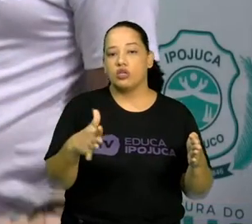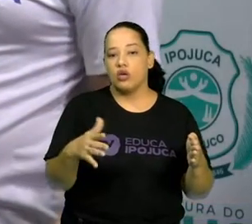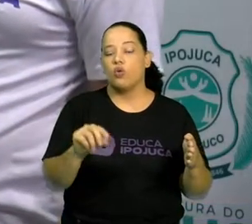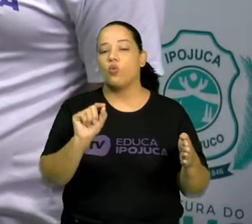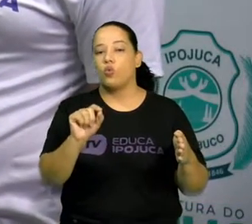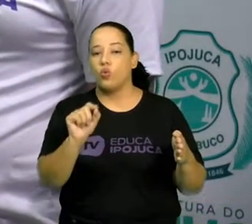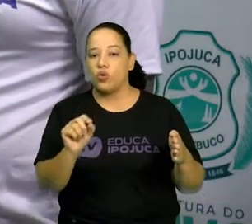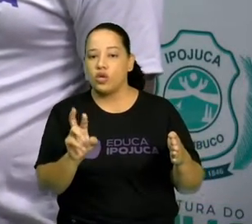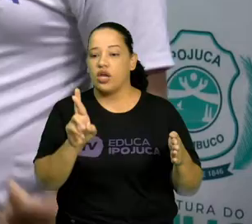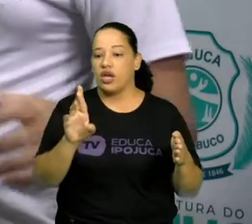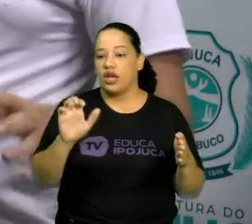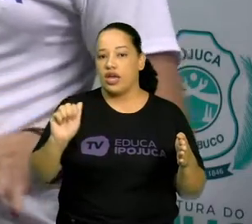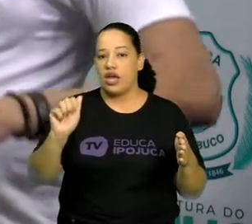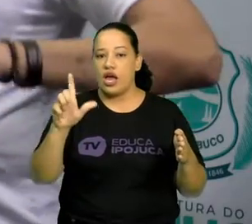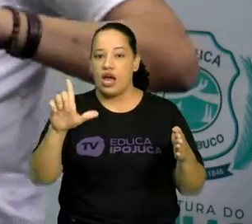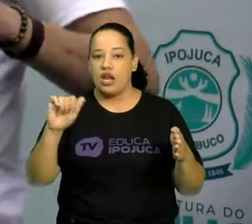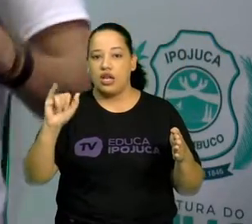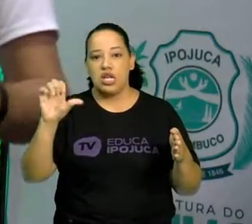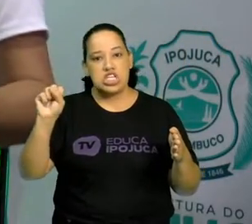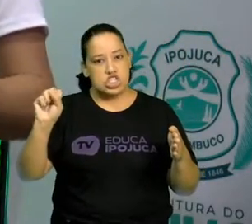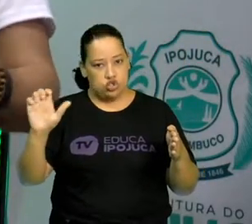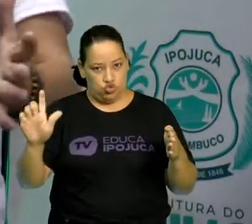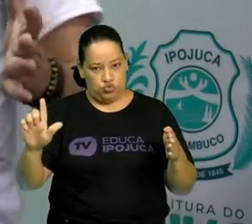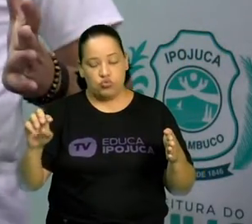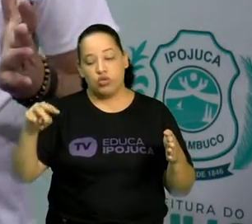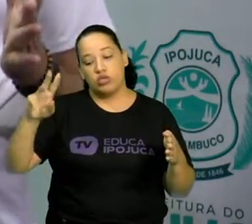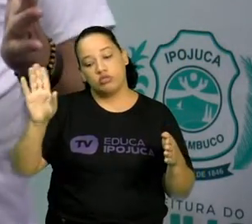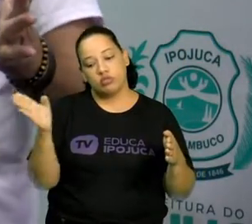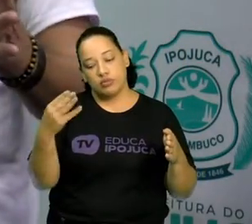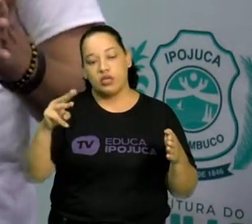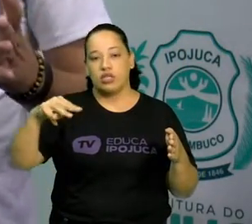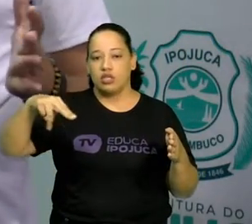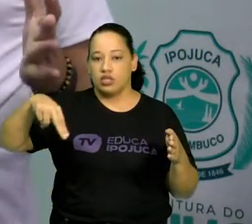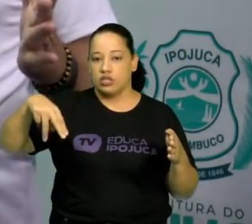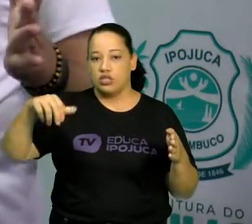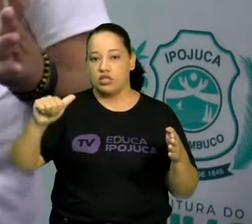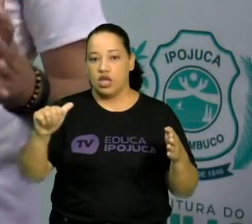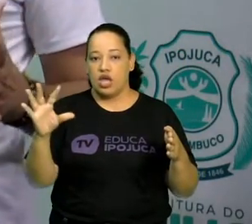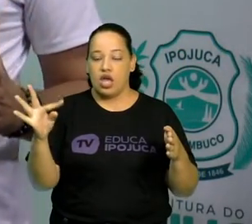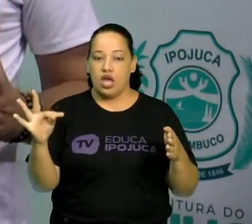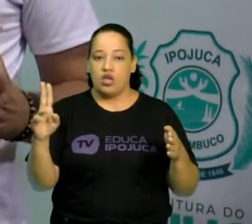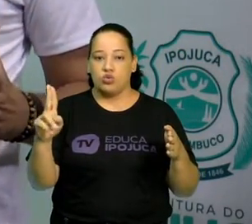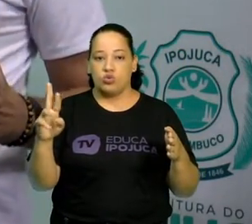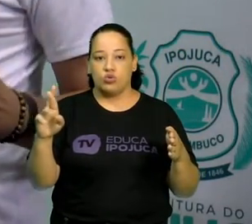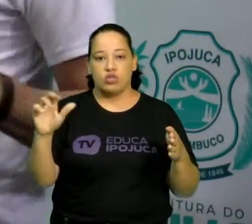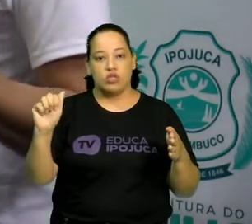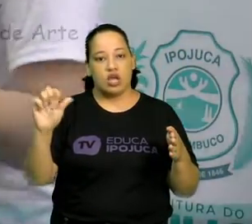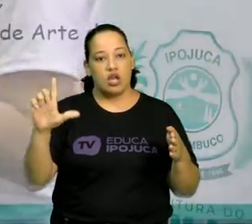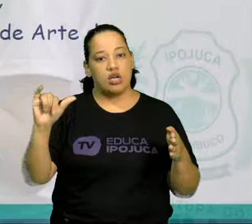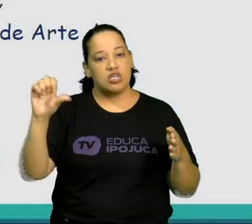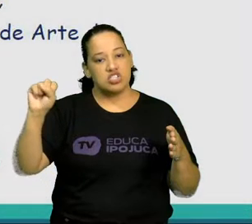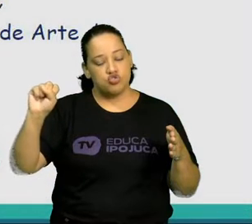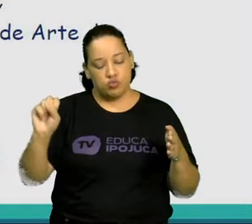e o naturalismo. Isso na literatura, né? Então eles estão ali no mesmo período, final do século XIX.